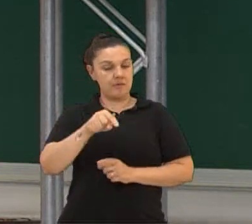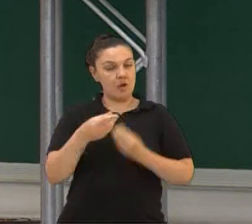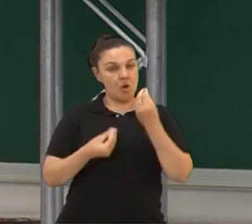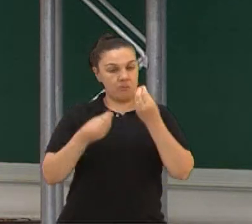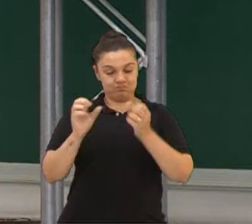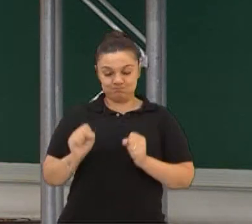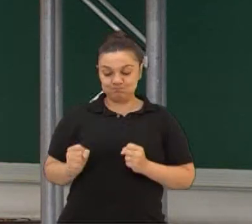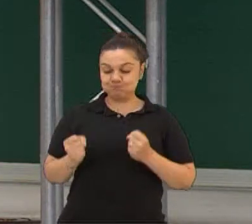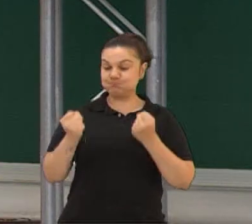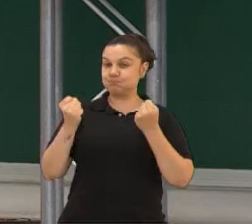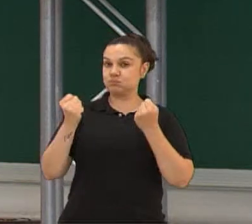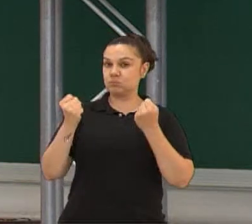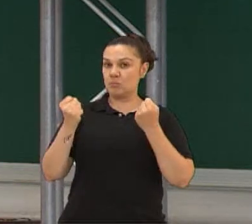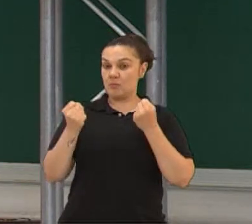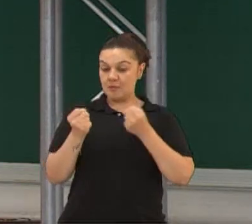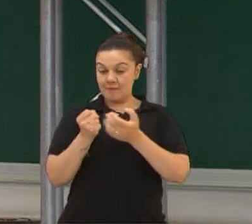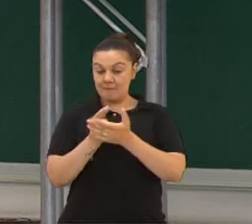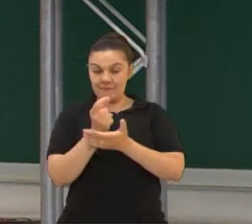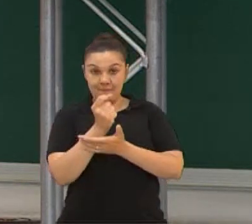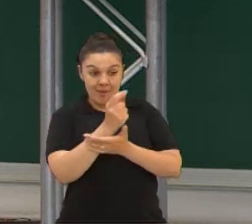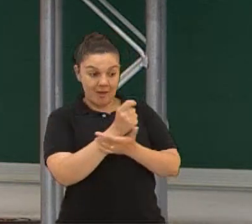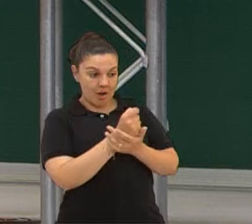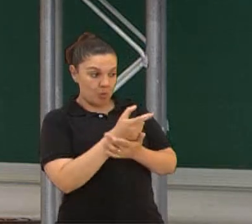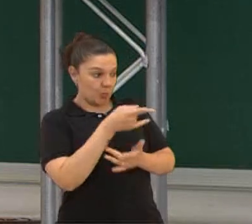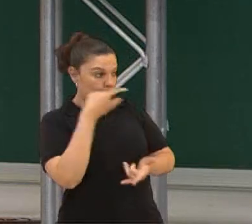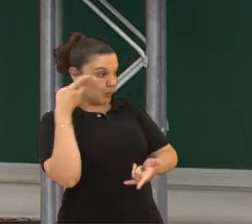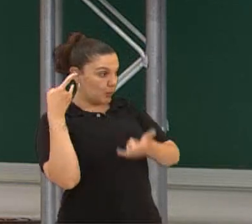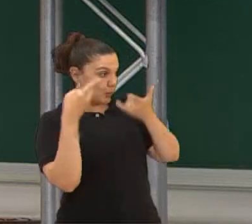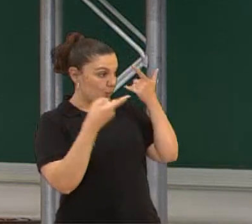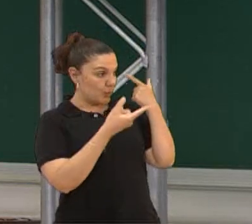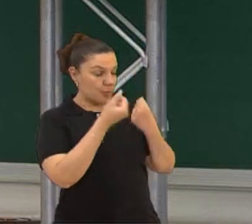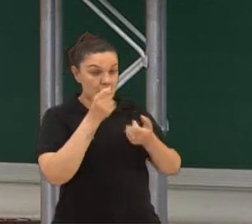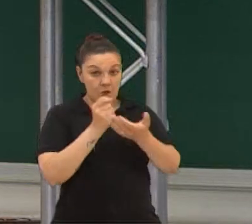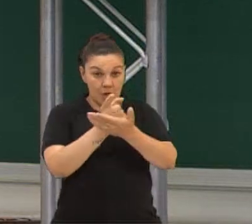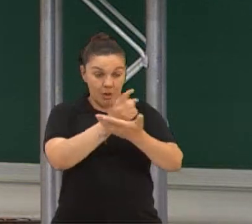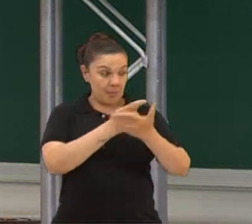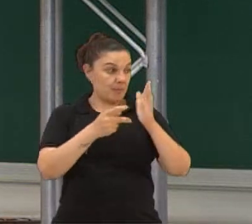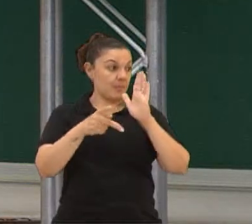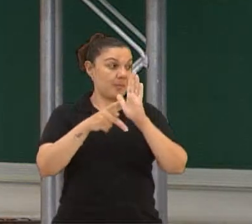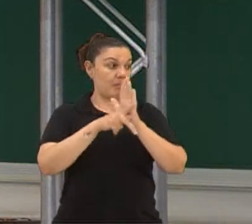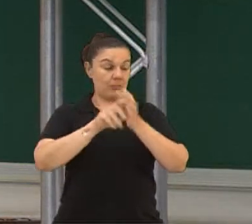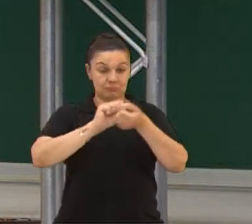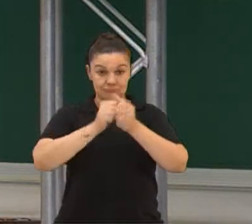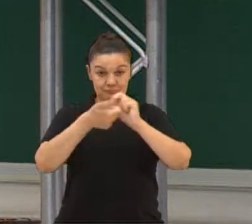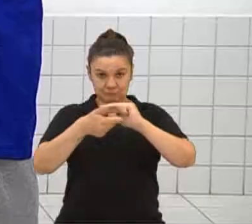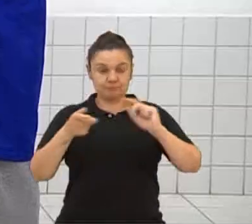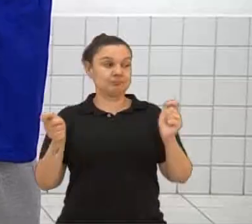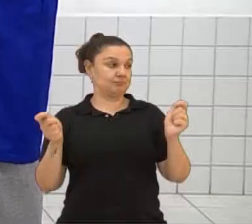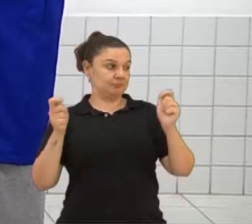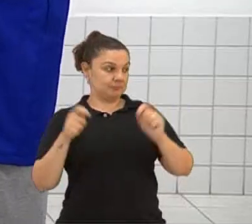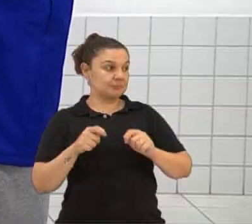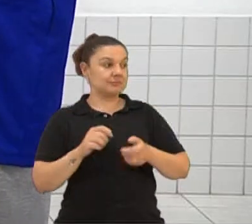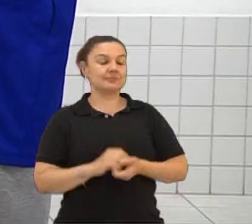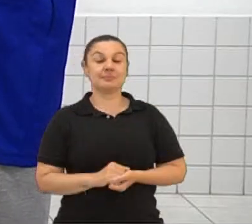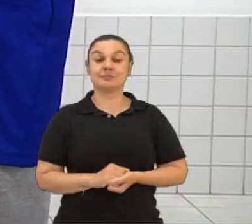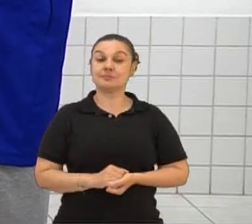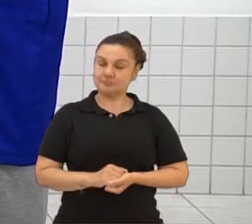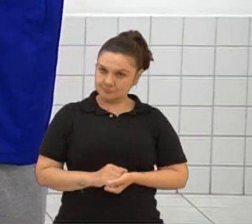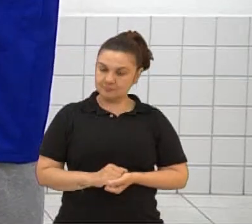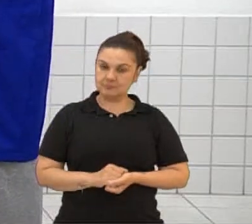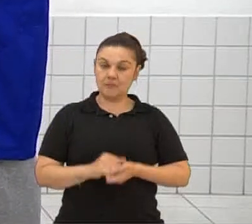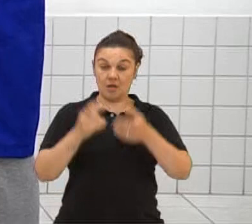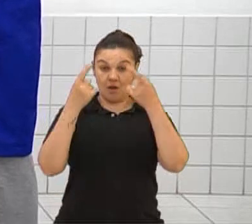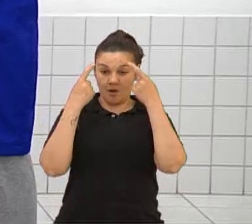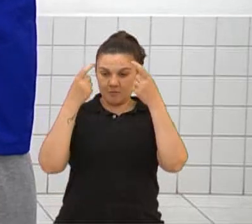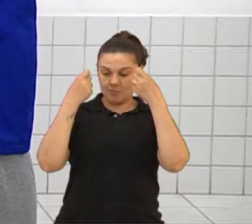da força de mercado, né, de consumo que um esporte pode gerar. Muito bem. Agora a gente vai falar da